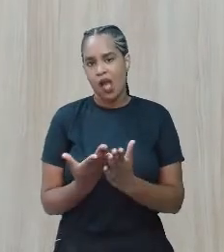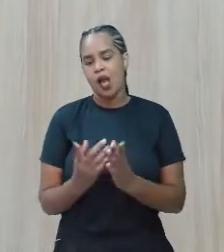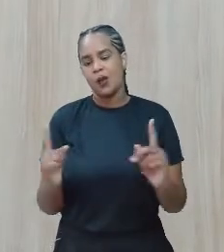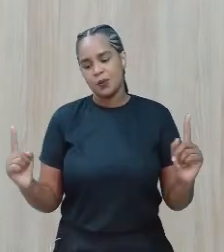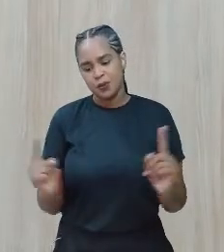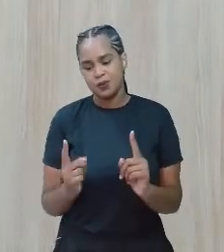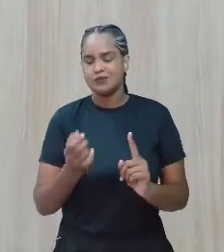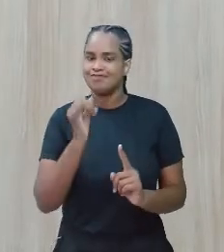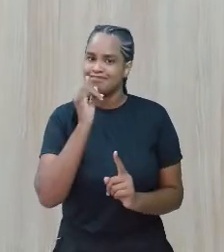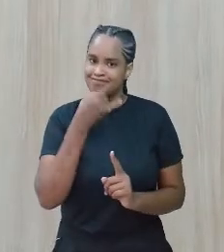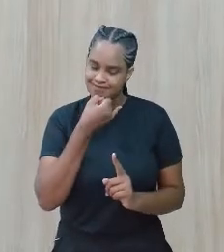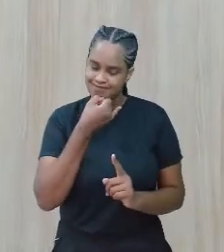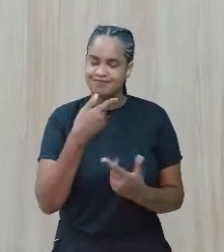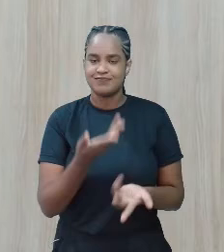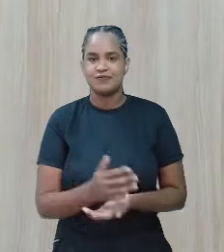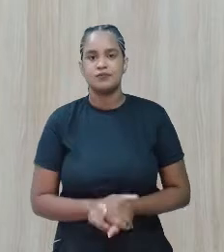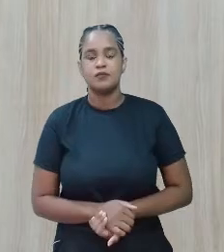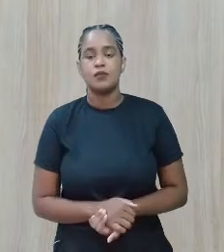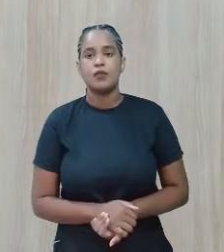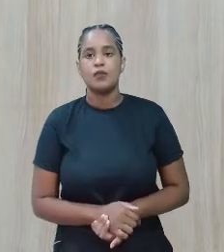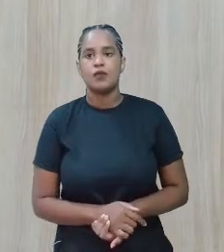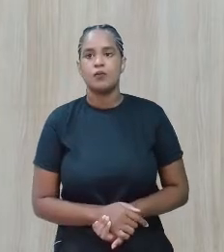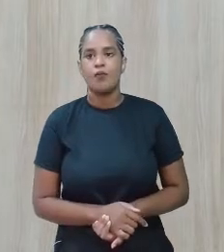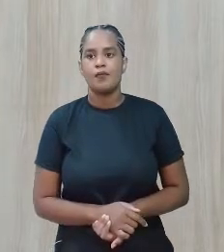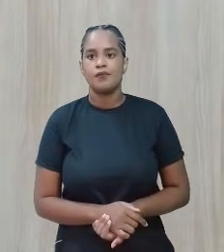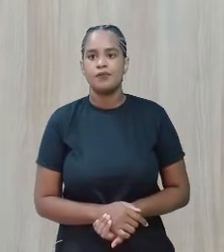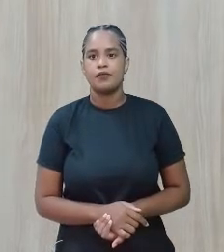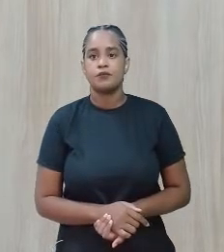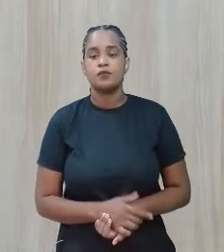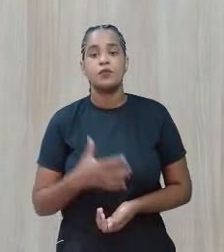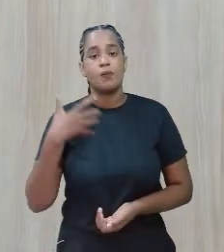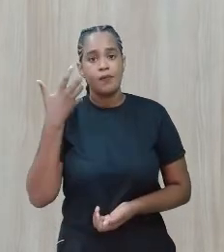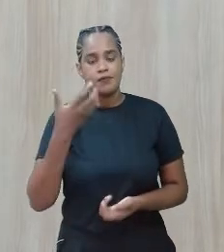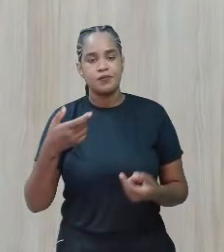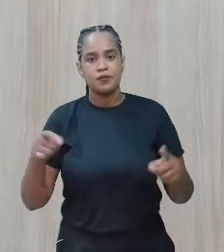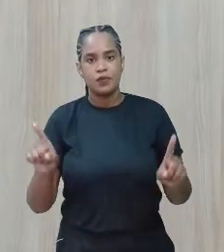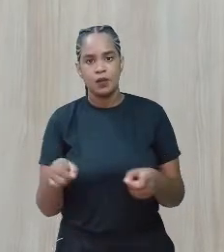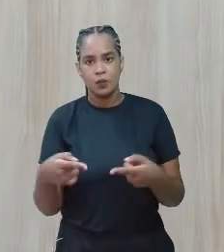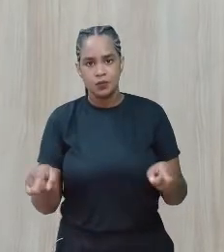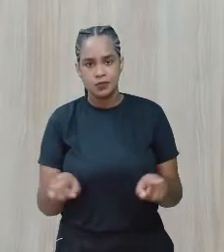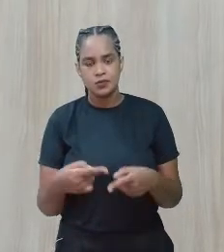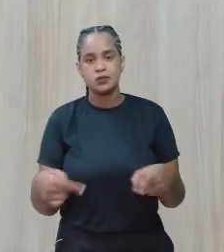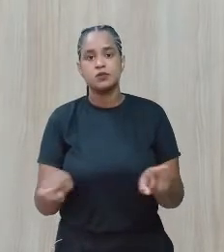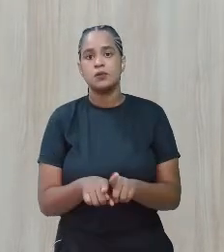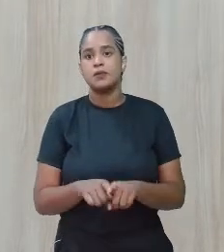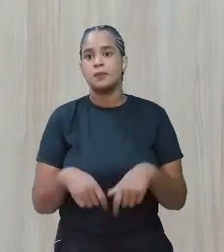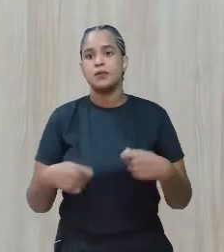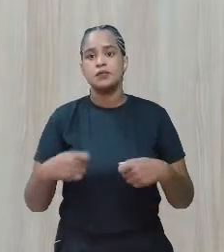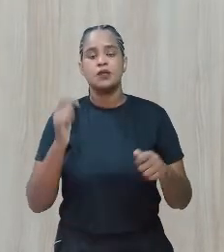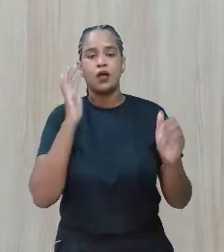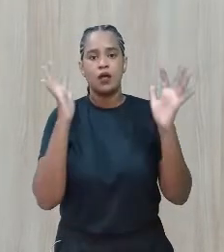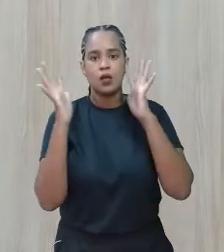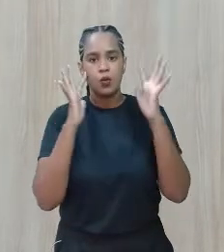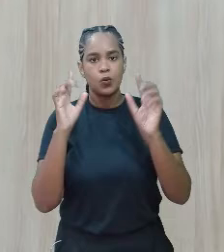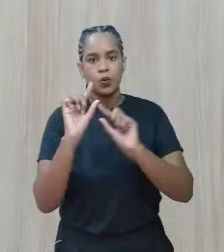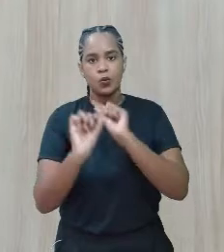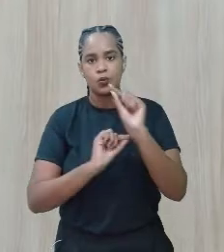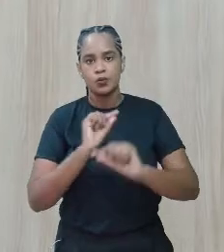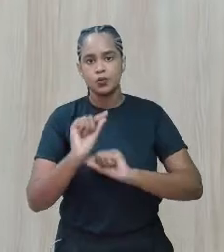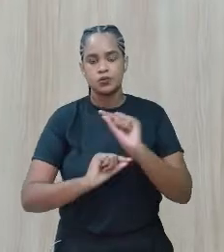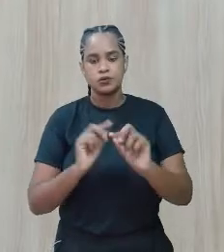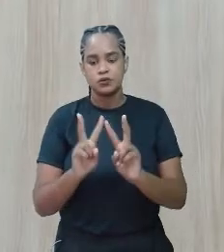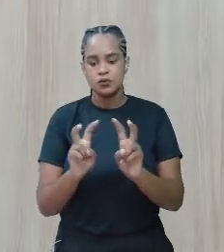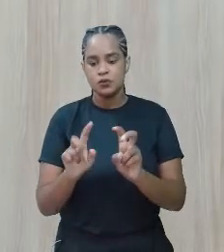curto, infelizmente. Né? Os músicos também têm que pensar na questão,